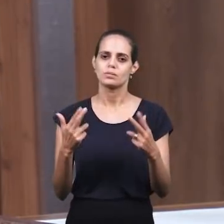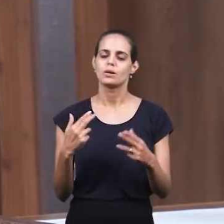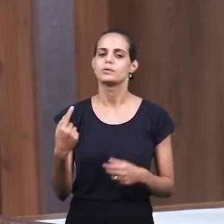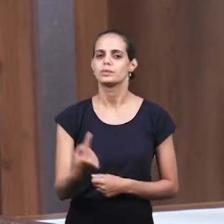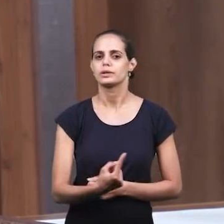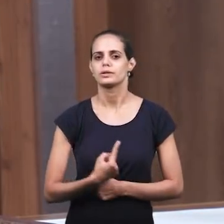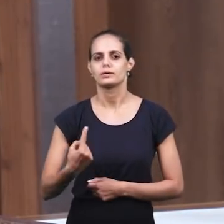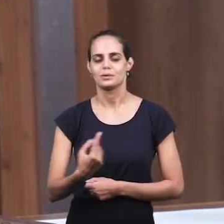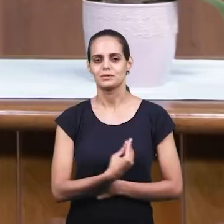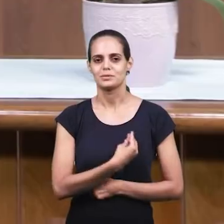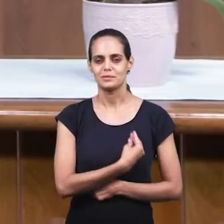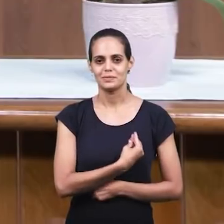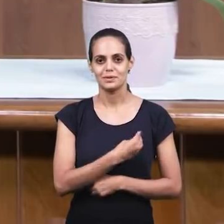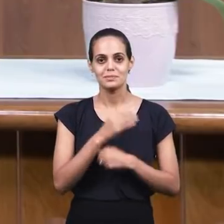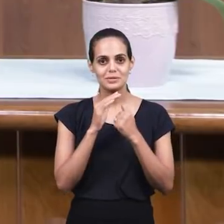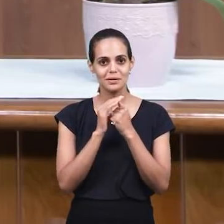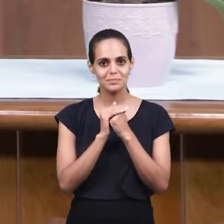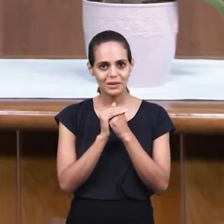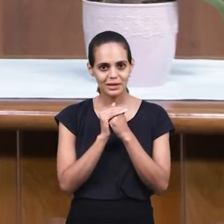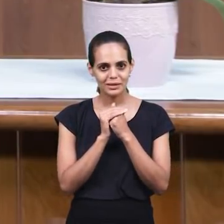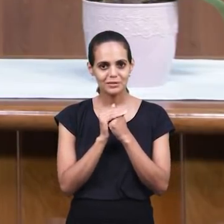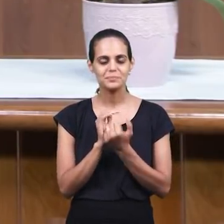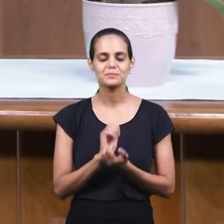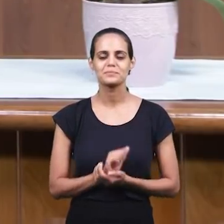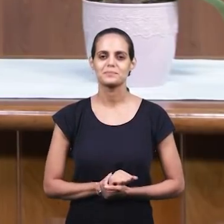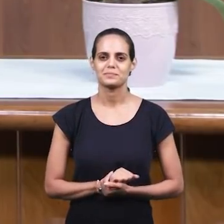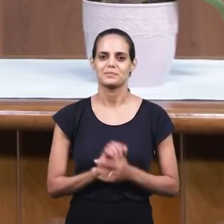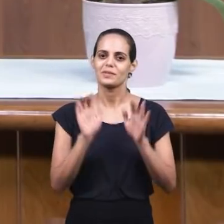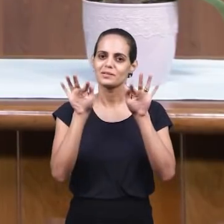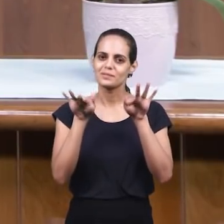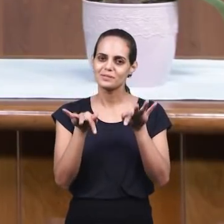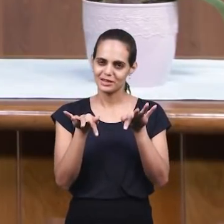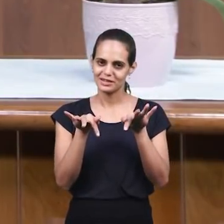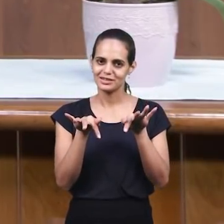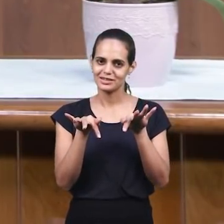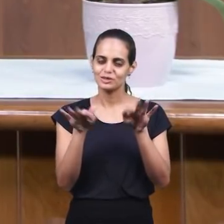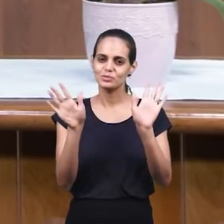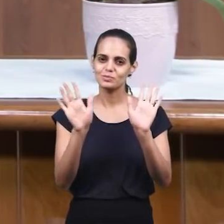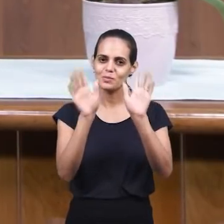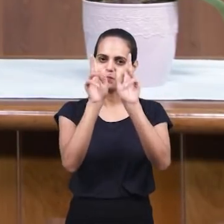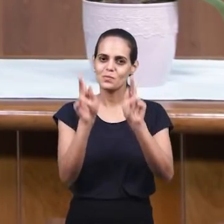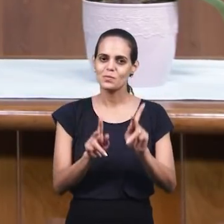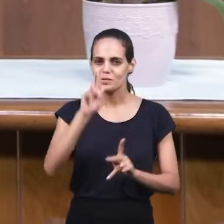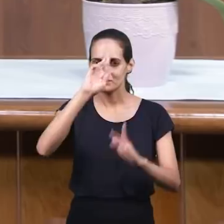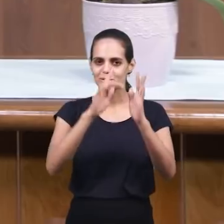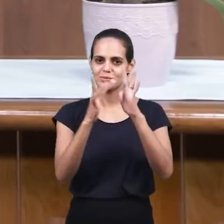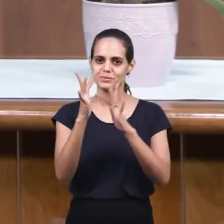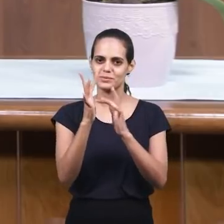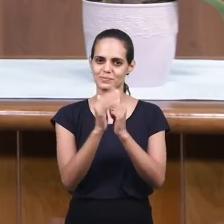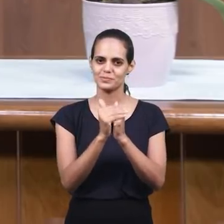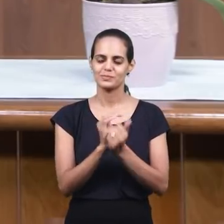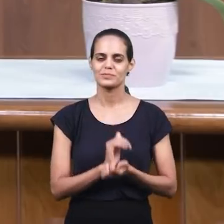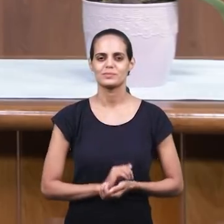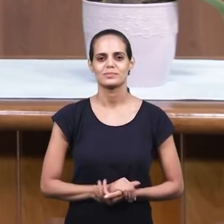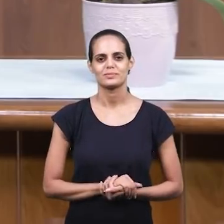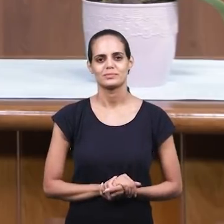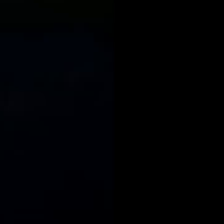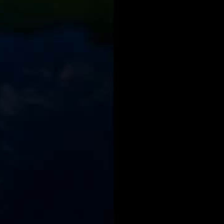hoje vivemos. Amém? Está assim encerrado esse período. Eu me despeço de todos com a paz do Senhor Jesus.